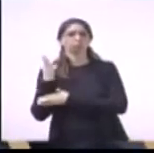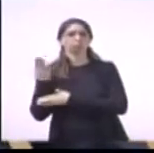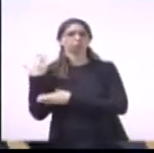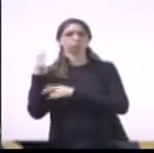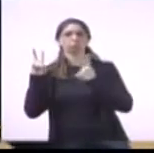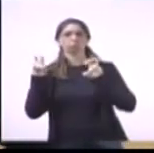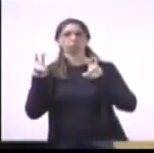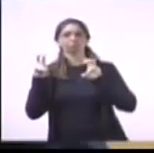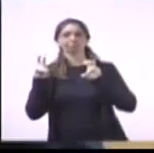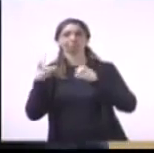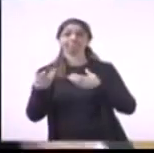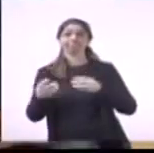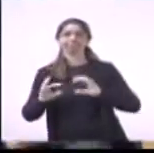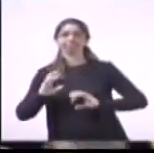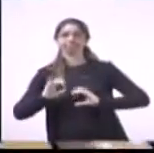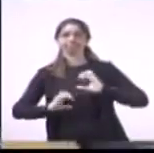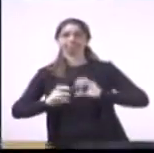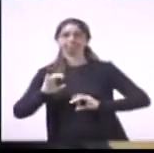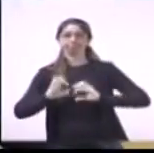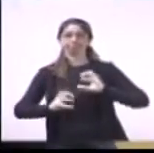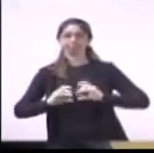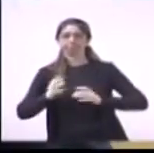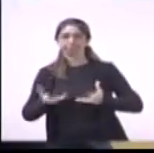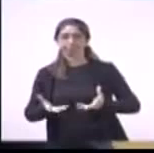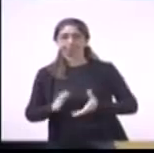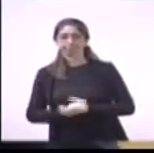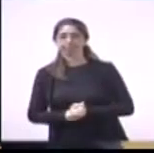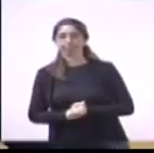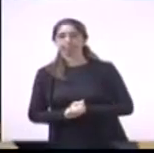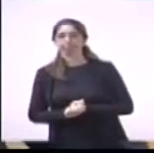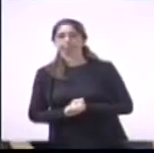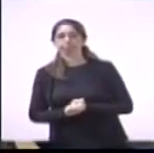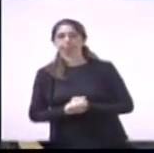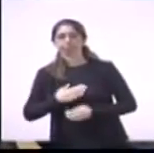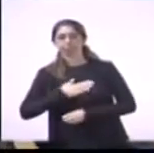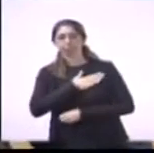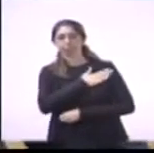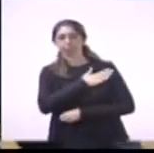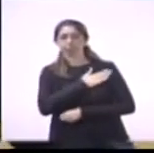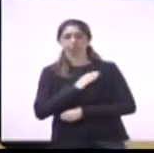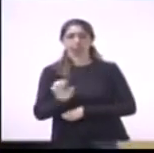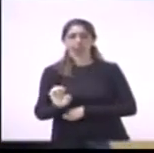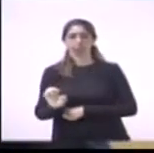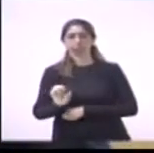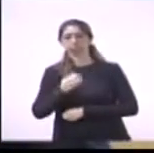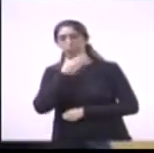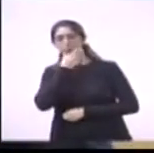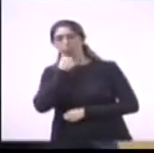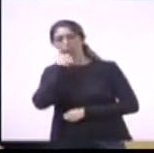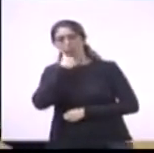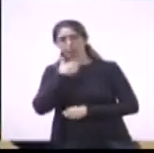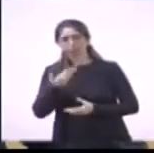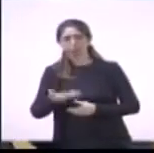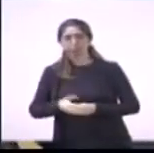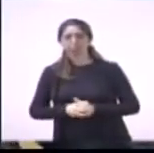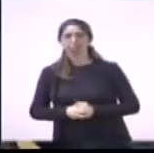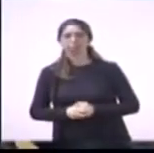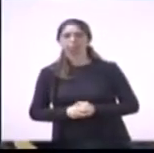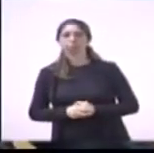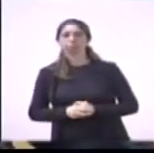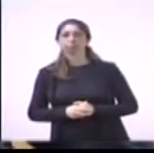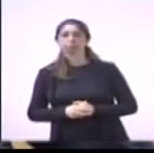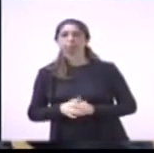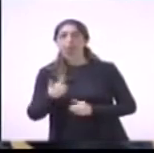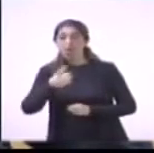tema que poderia estar contido, o tema ideologia de gênero no projeto, as comunidades se